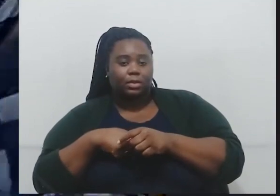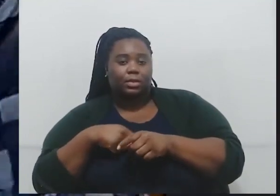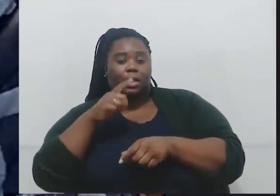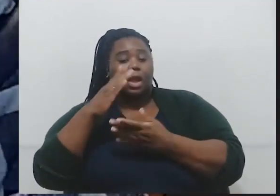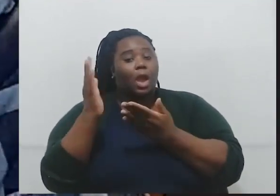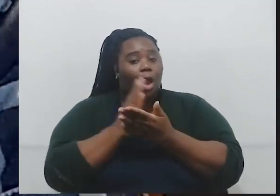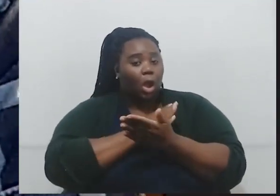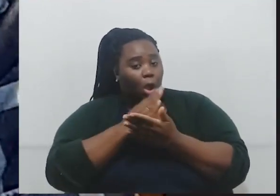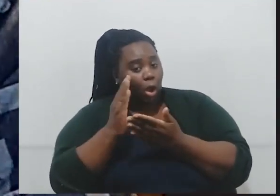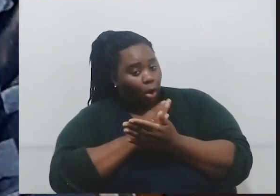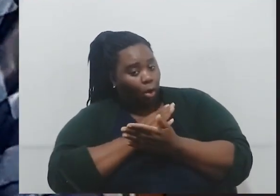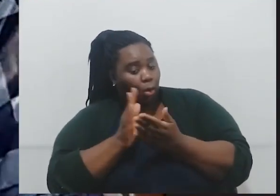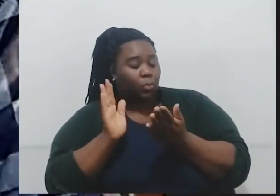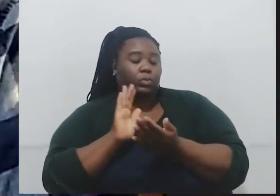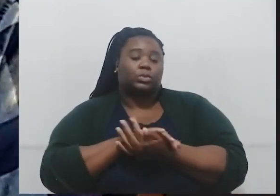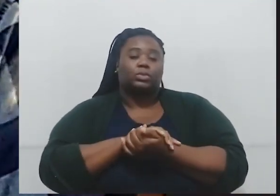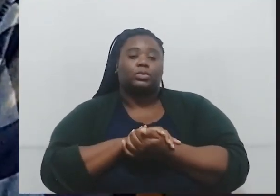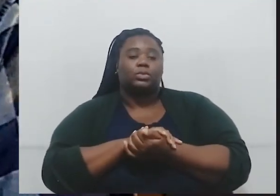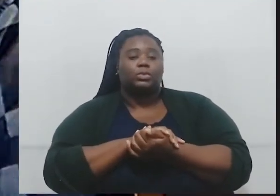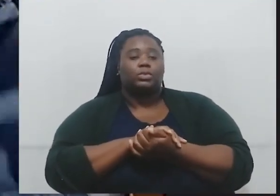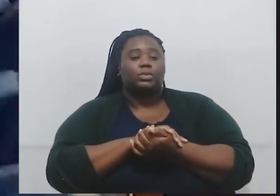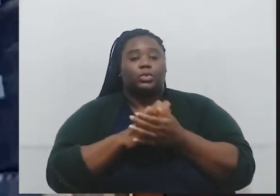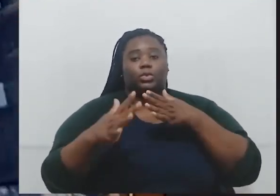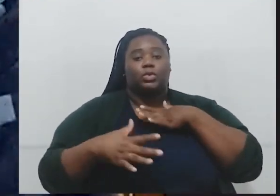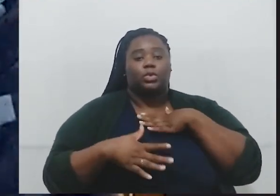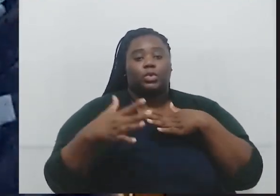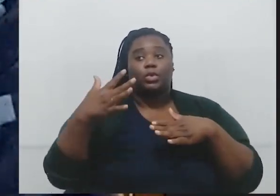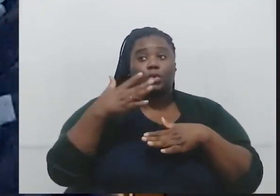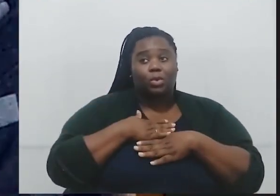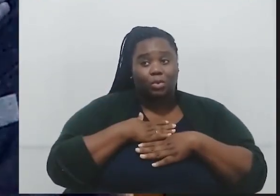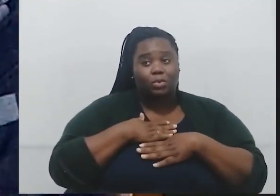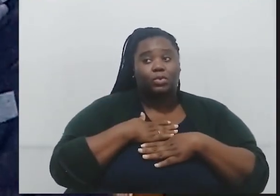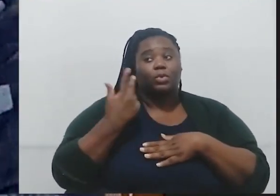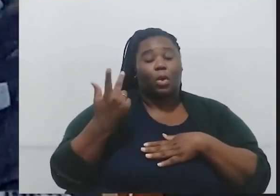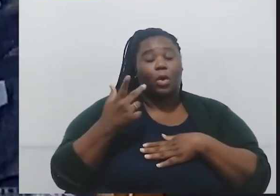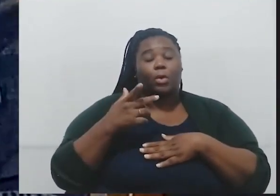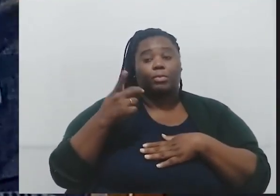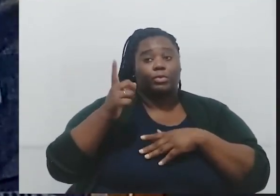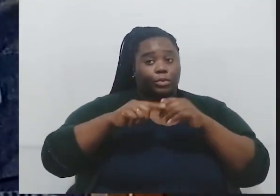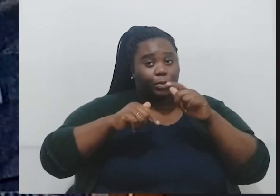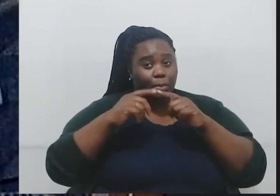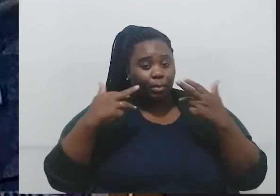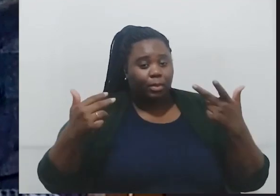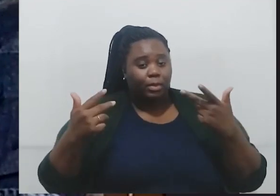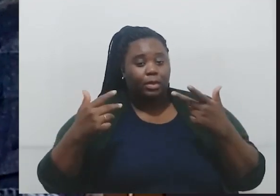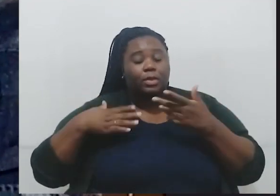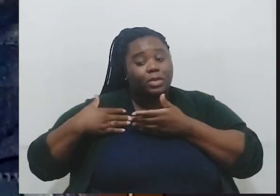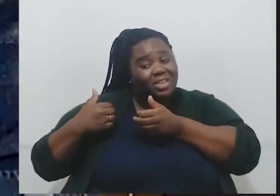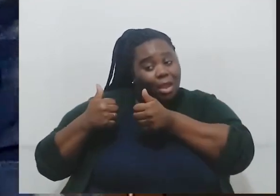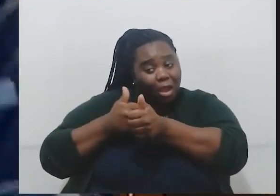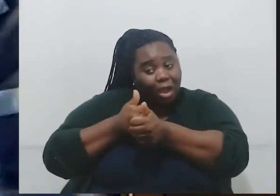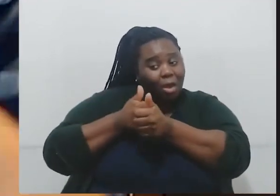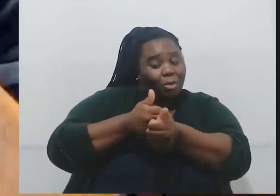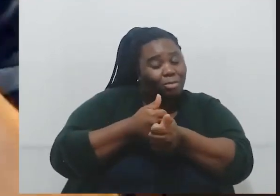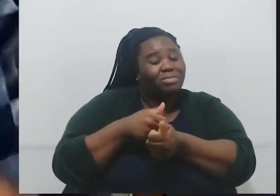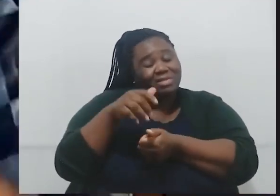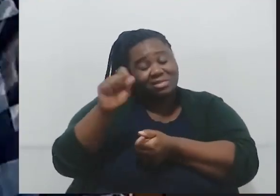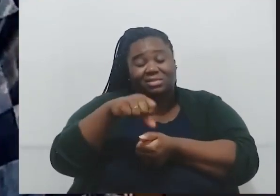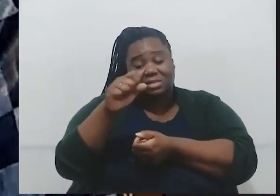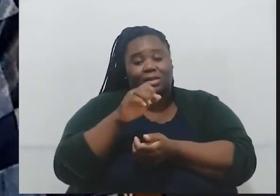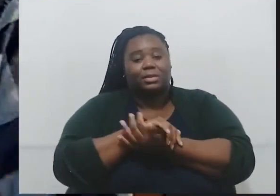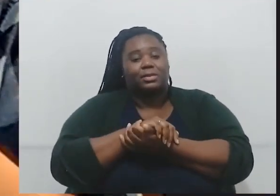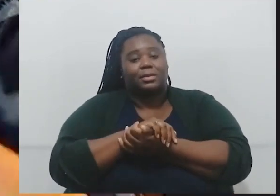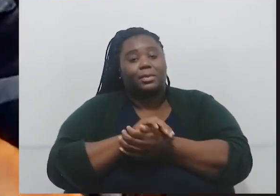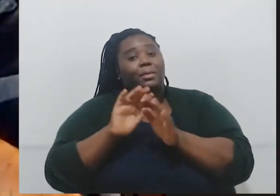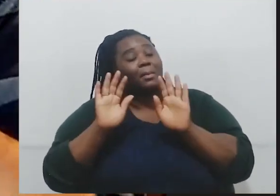corpos objetos dissidentes que somos, nos acompanha, assim, né? Vai nos acompanhando. A questão sempre é aquela